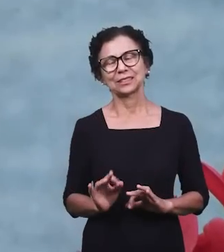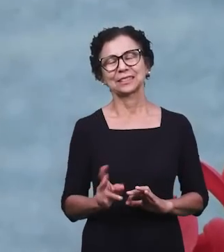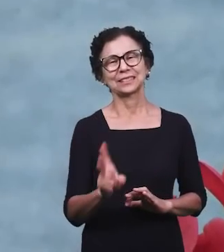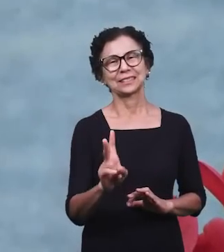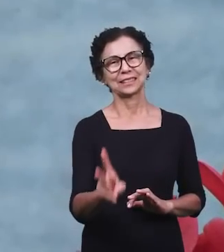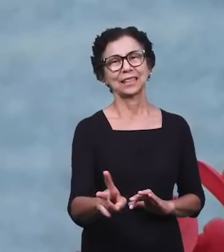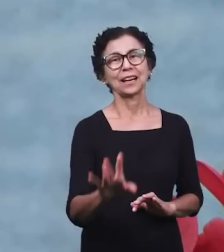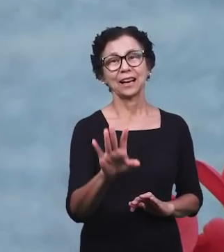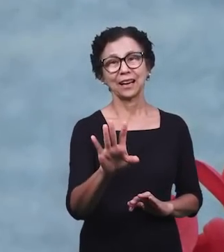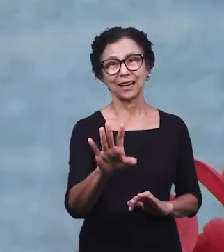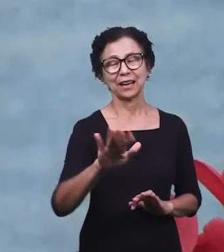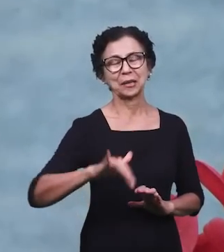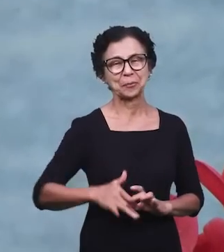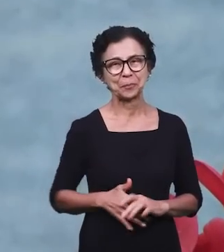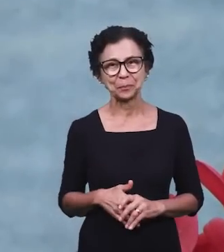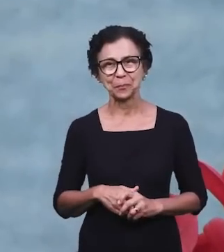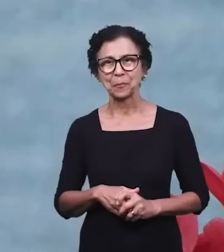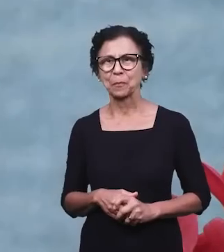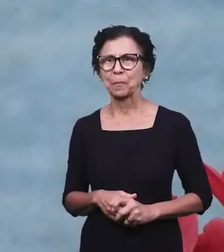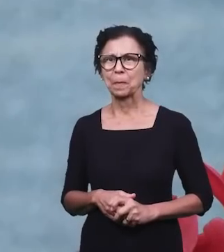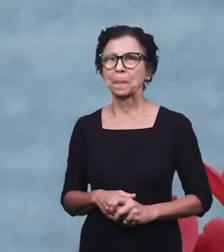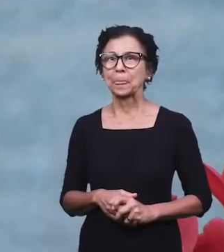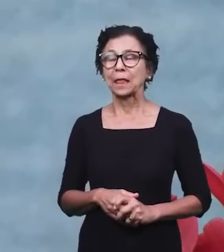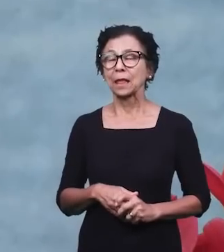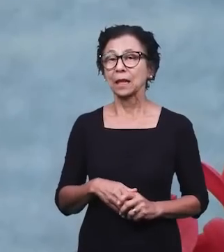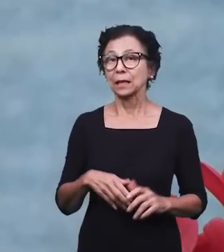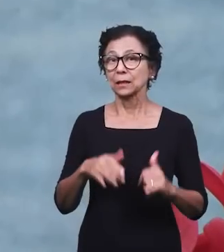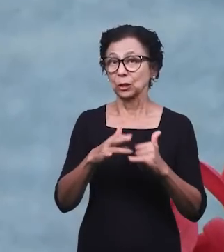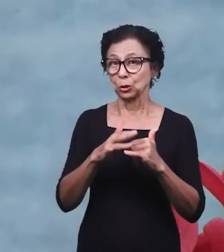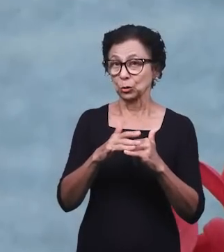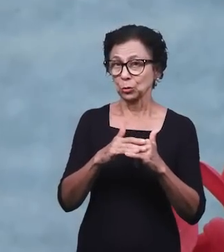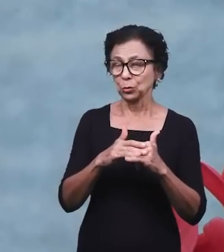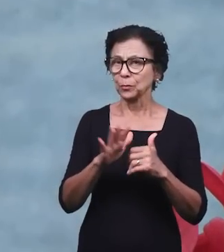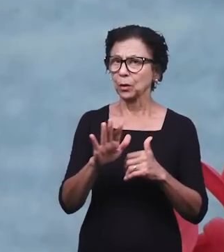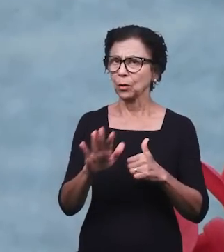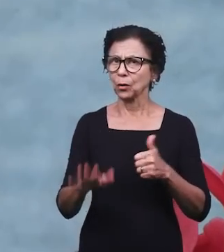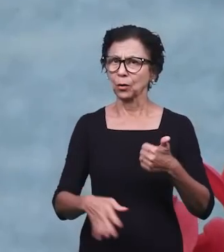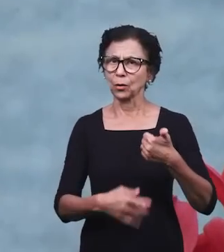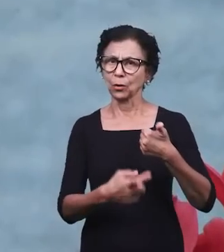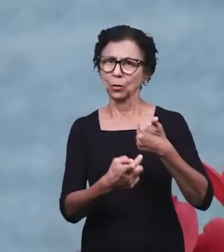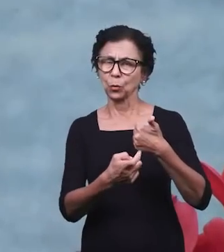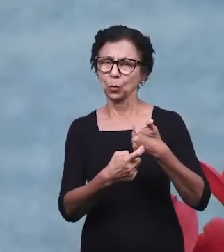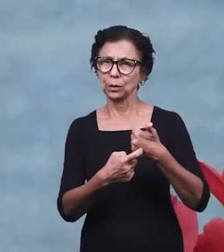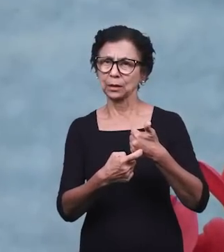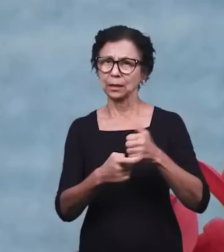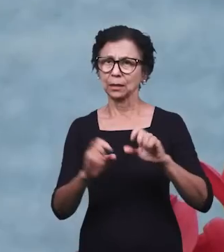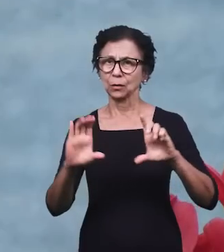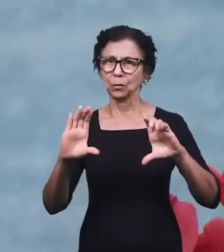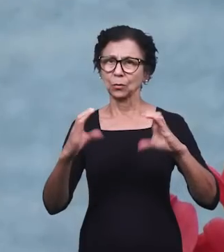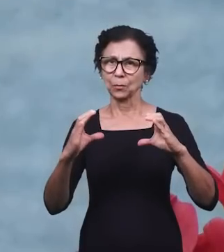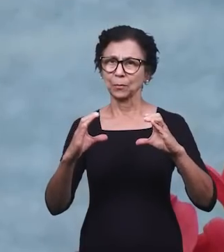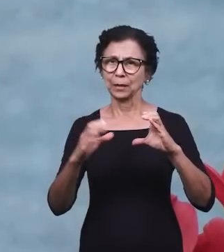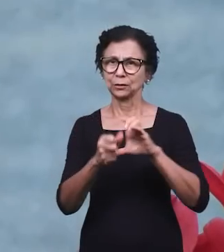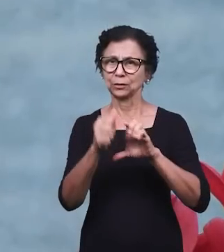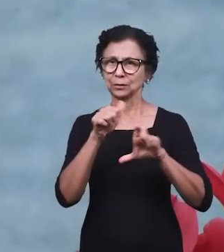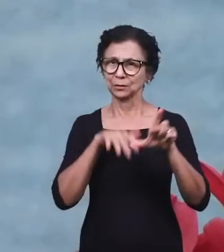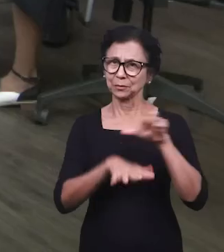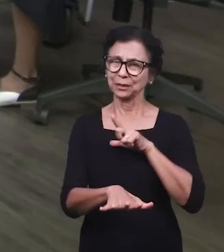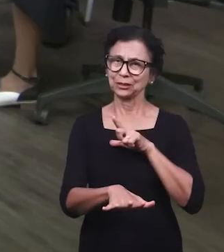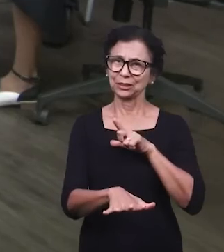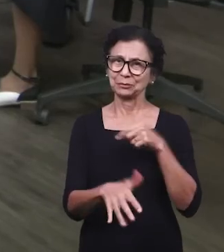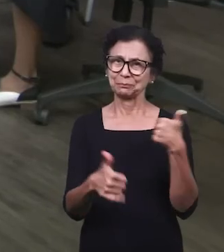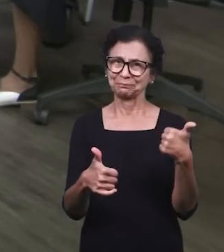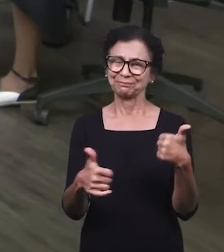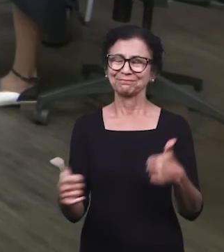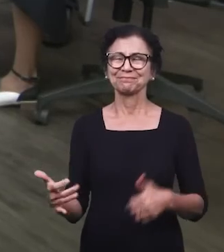não deixe, ao assistir pelo canal do YouTube, de fazer aquele triplo C que a gente sempre fala: curta, comente e compartilhe. E